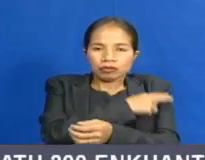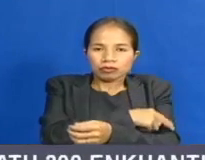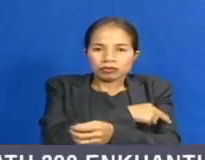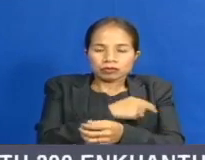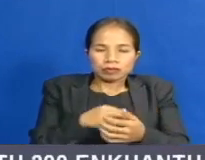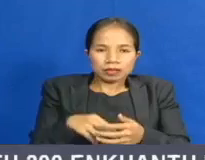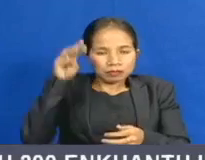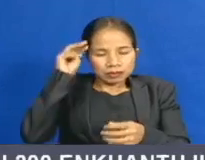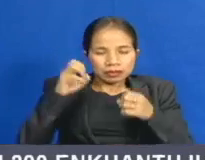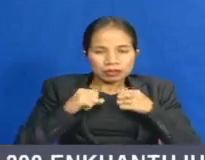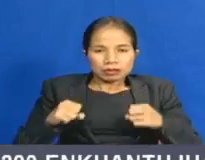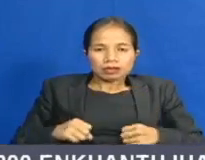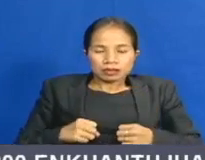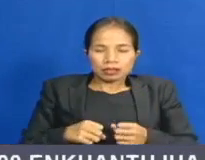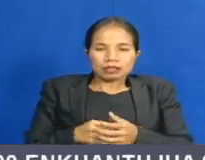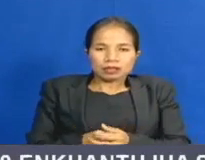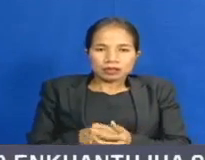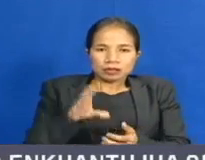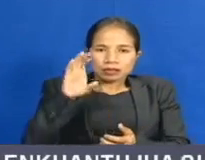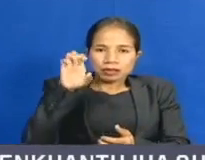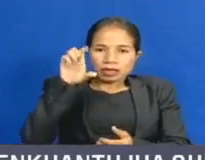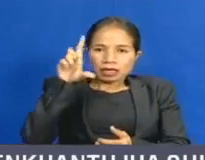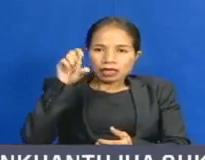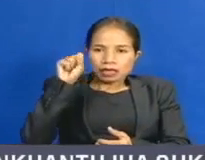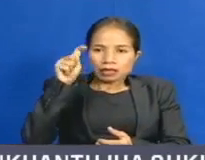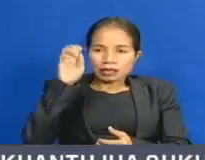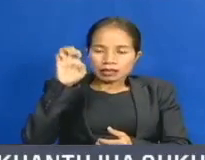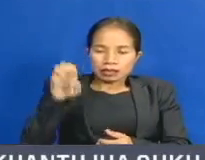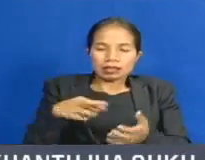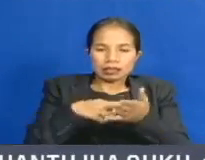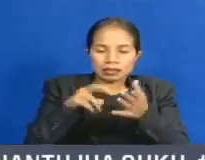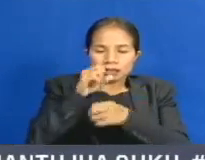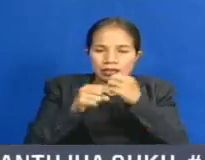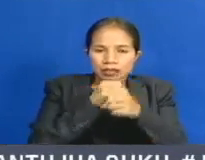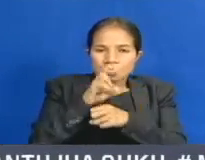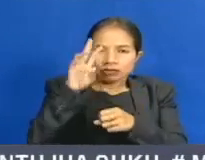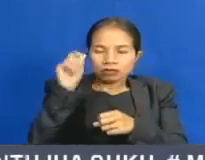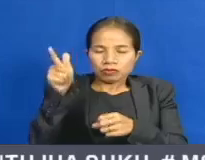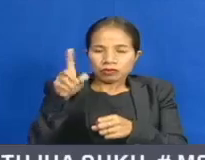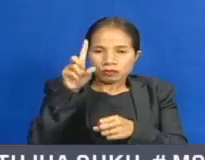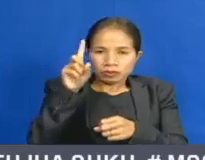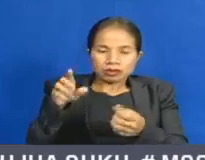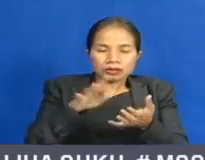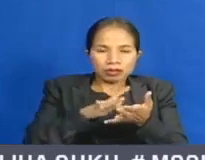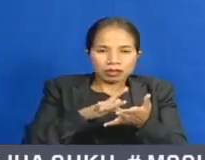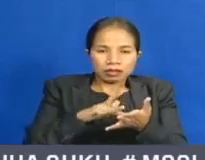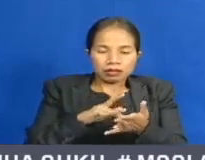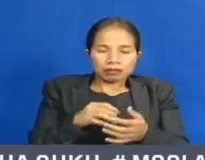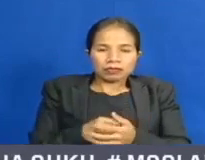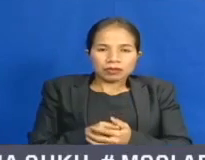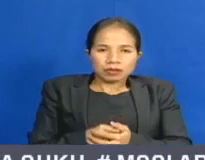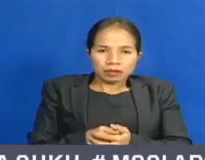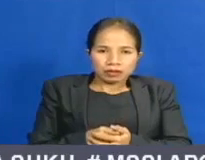medicamento Ministério Saúde, Celeste Cham confirma, resiste yetinan rihundruar wanulu resing ida ay moruk